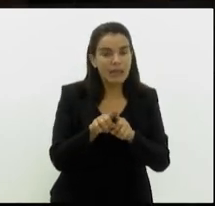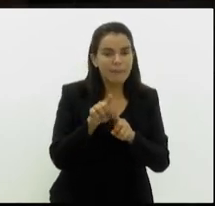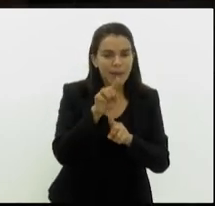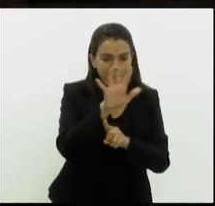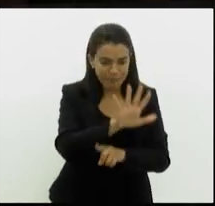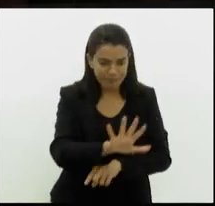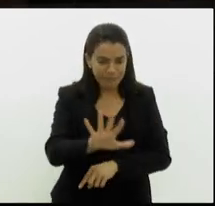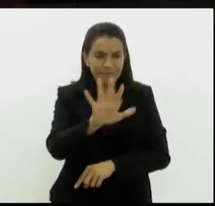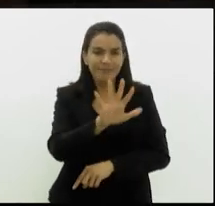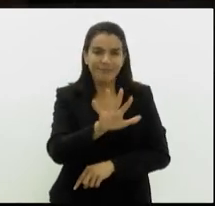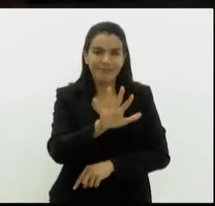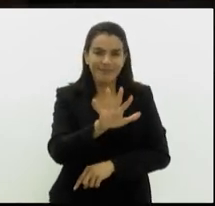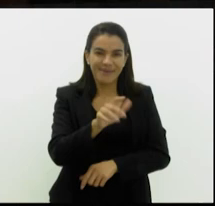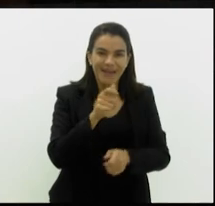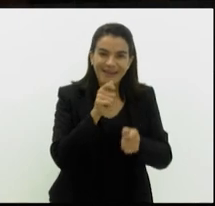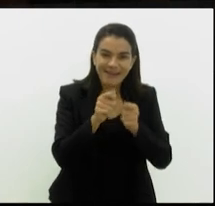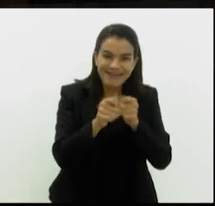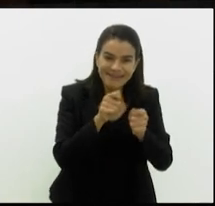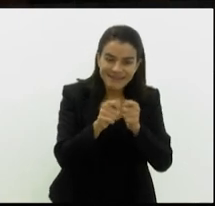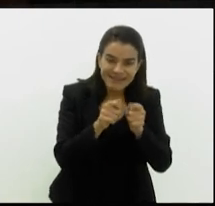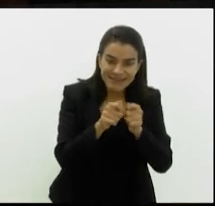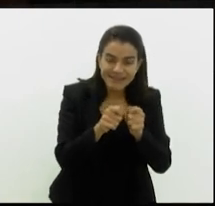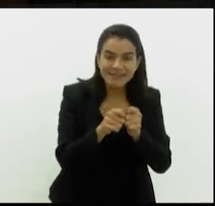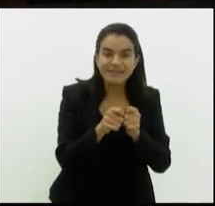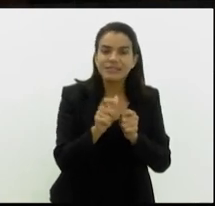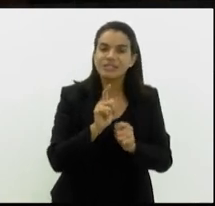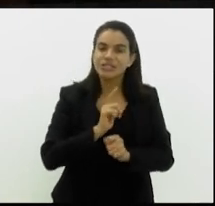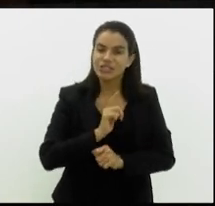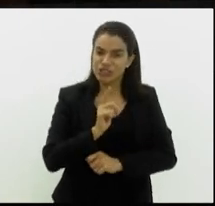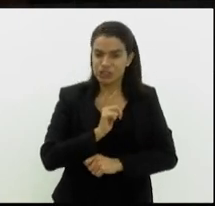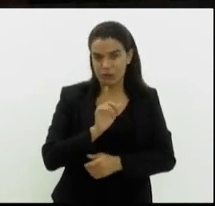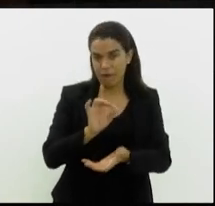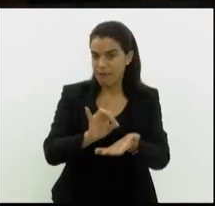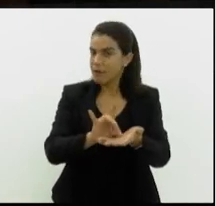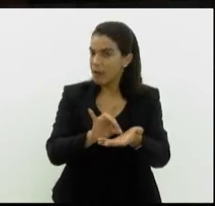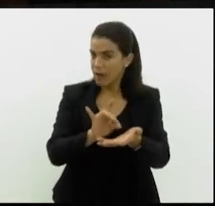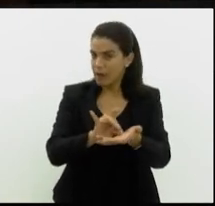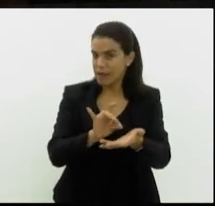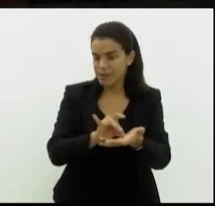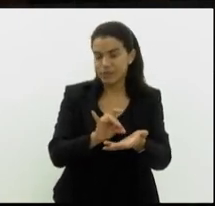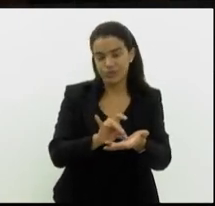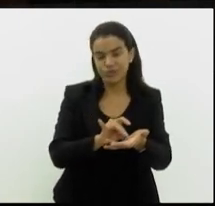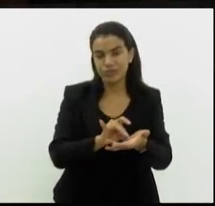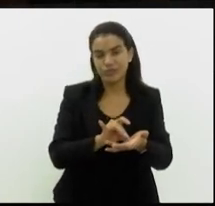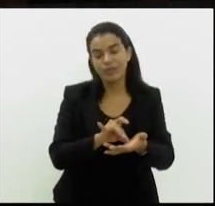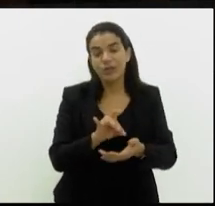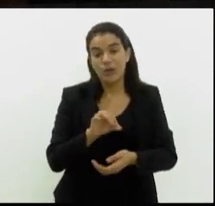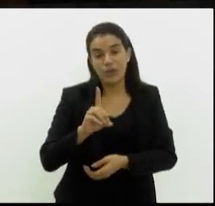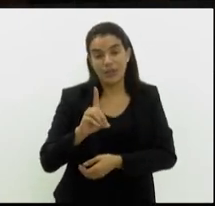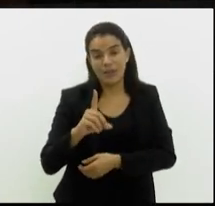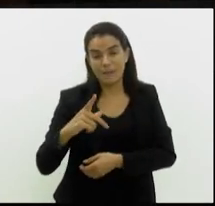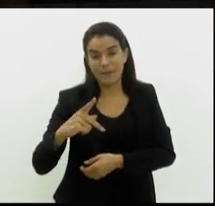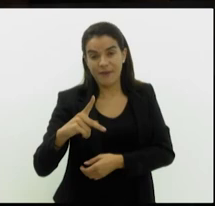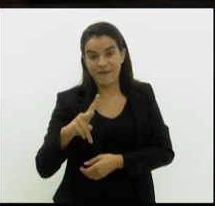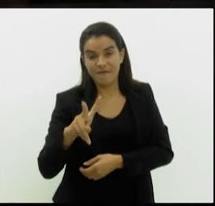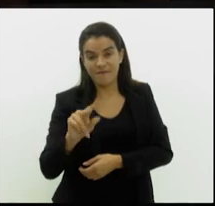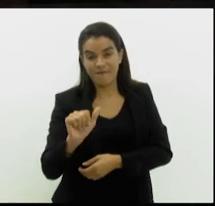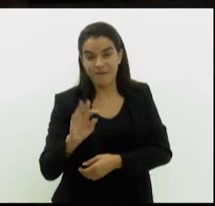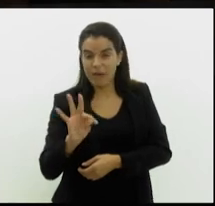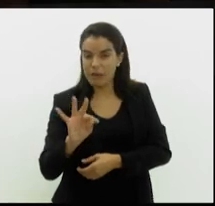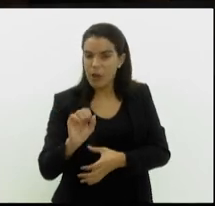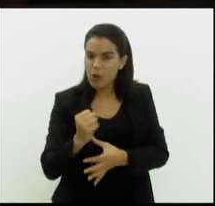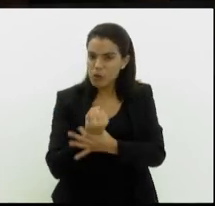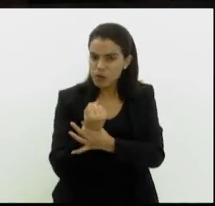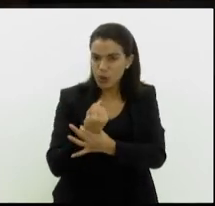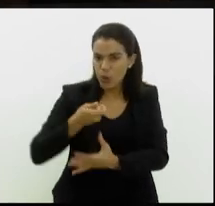matéria é relatado, e é verdade, que o DPVAT, que é um seguro